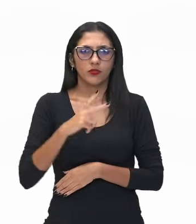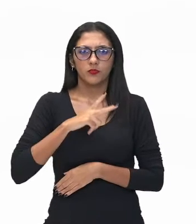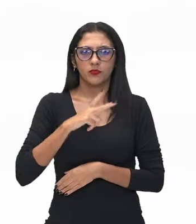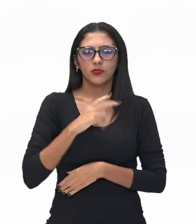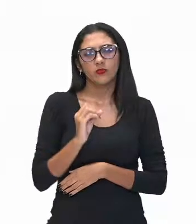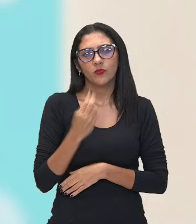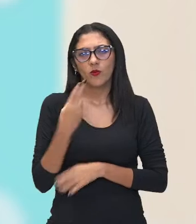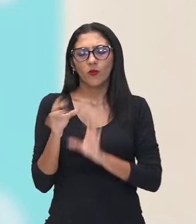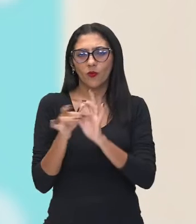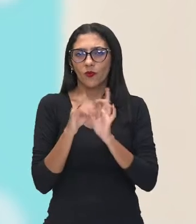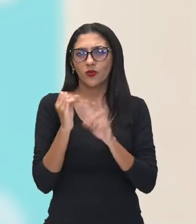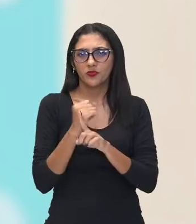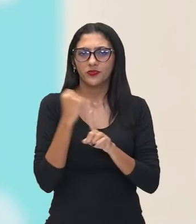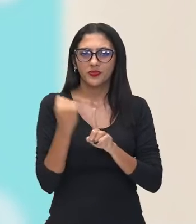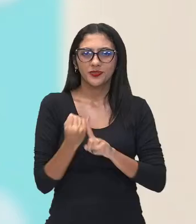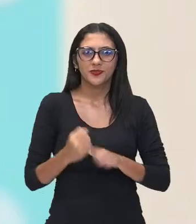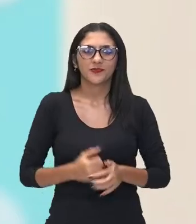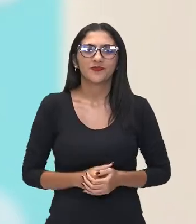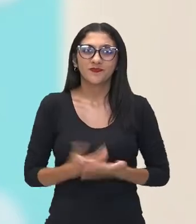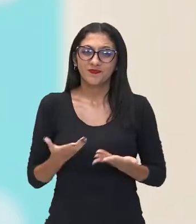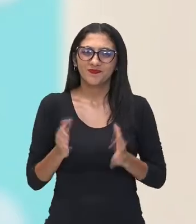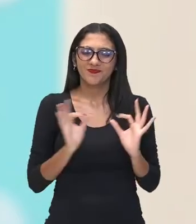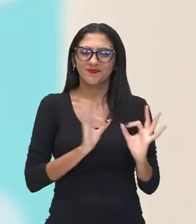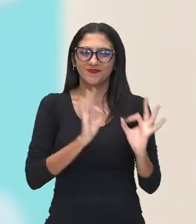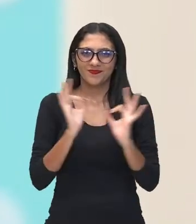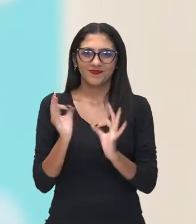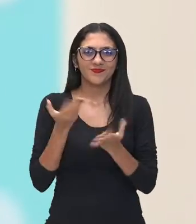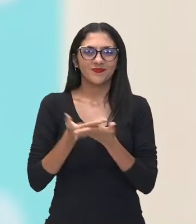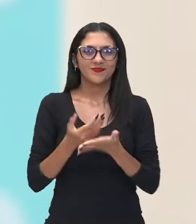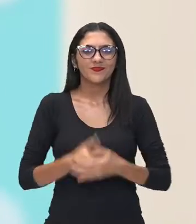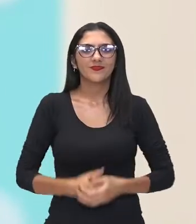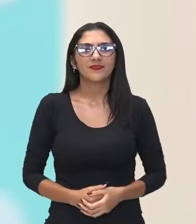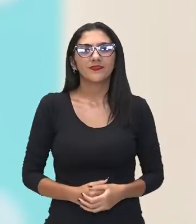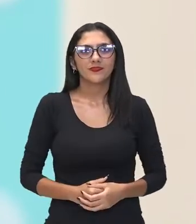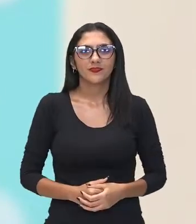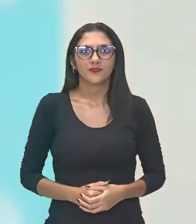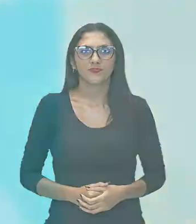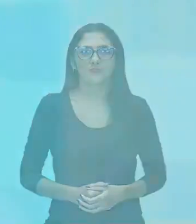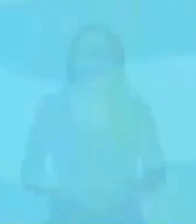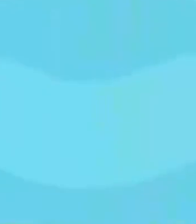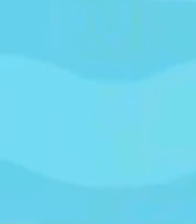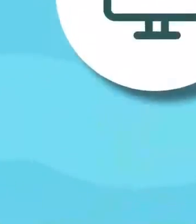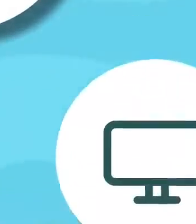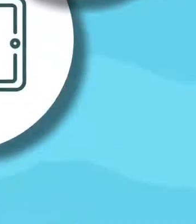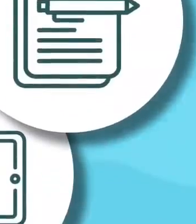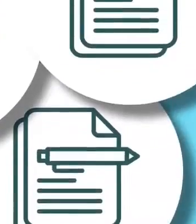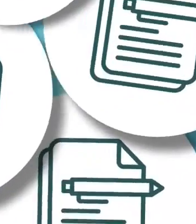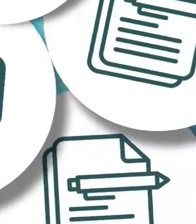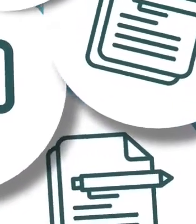e coletiva. É isso aí, então vamos começar a nossa aula.